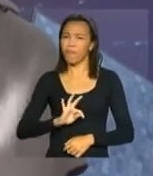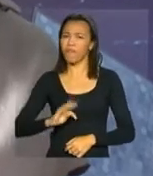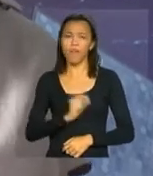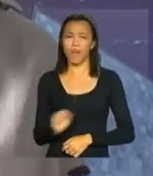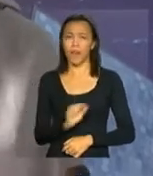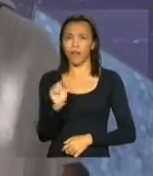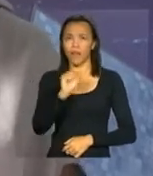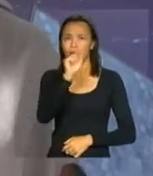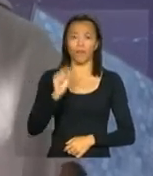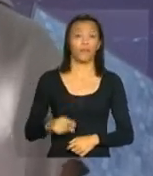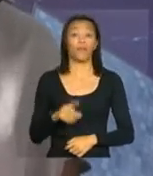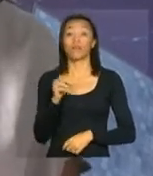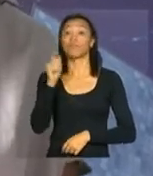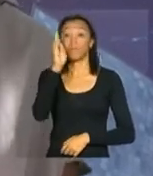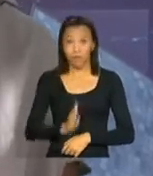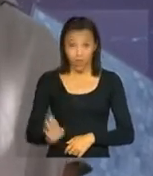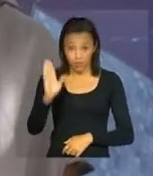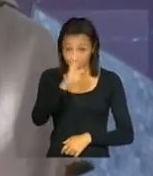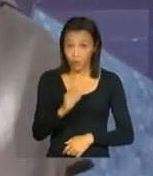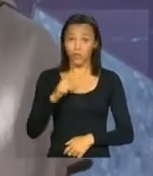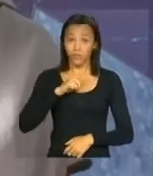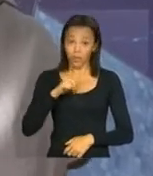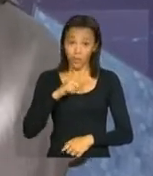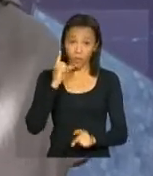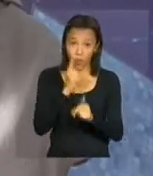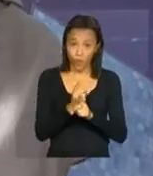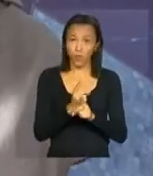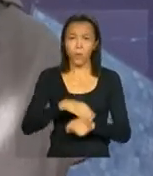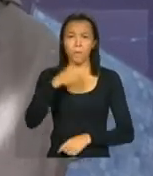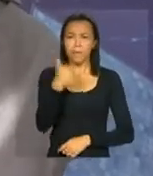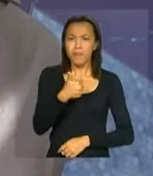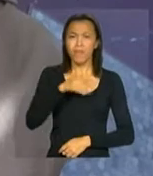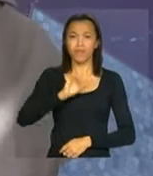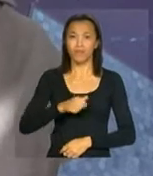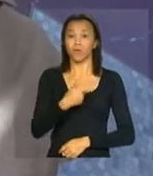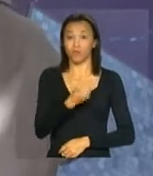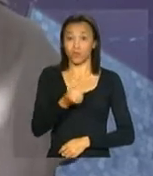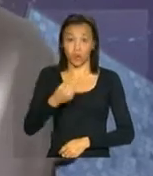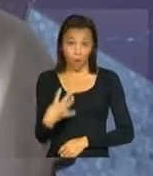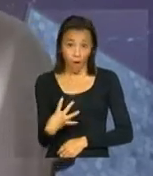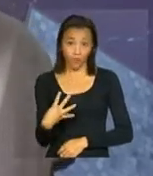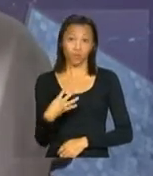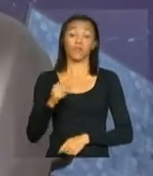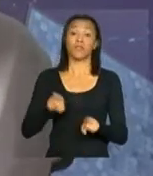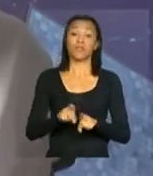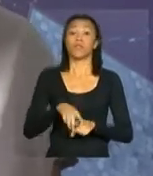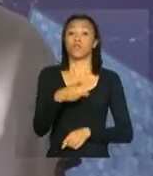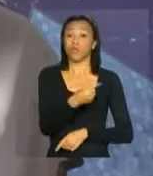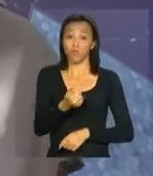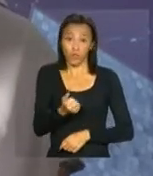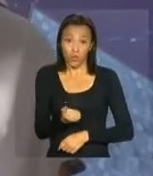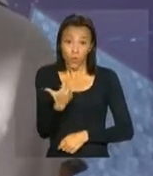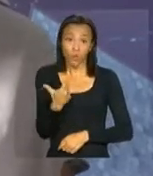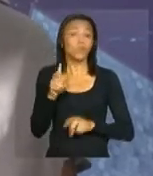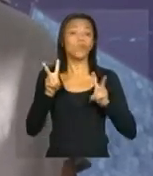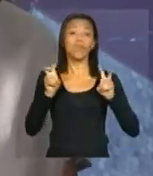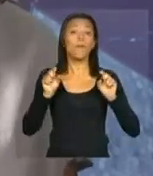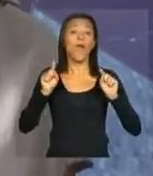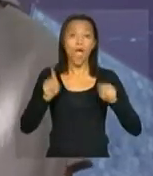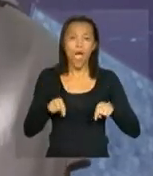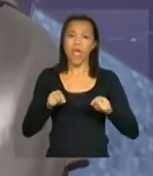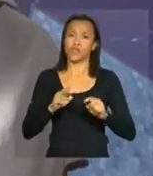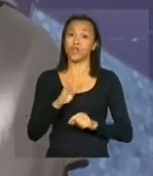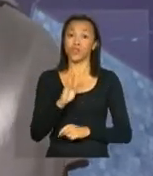vários municípios brasileiros o evento teve a primeira edição no ano de 2004 e em 2012 o tema é